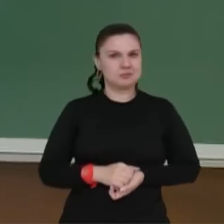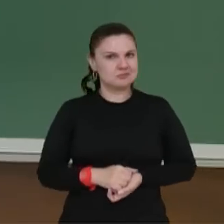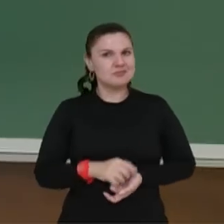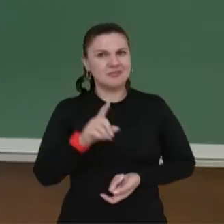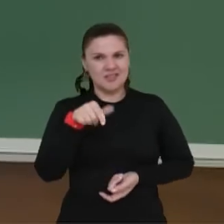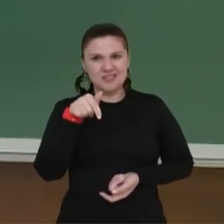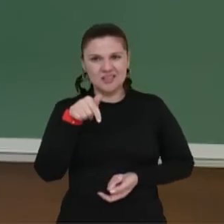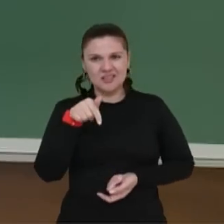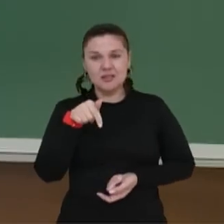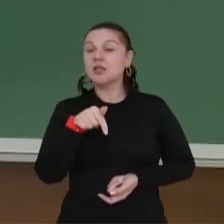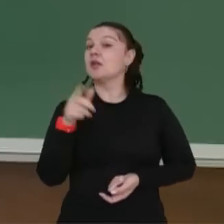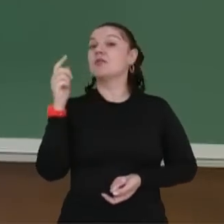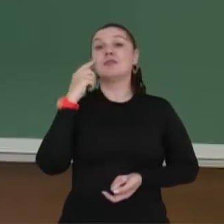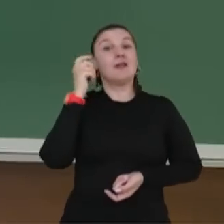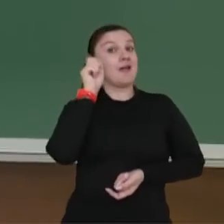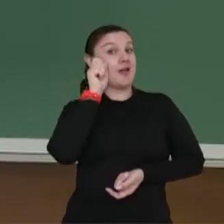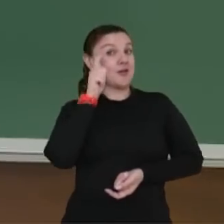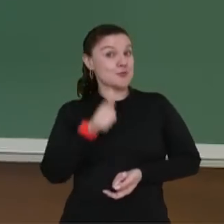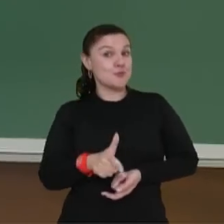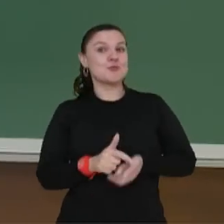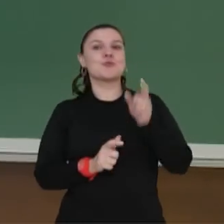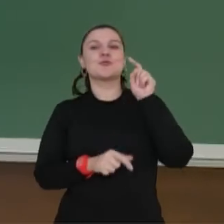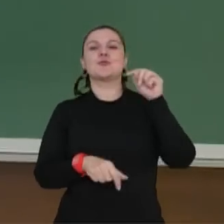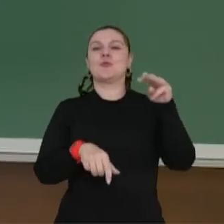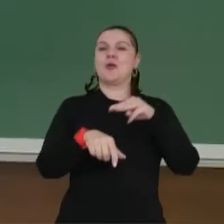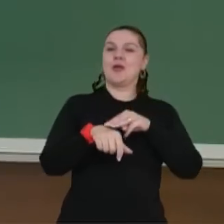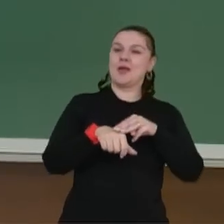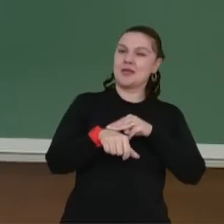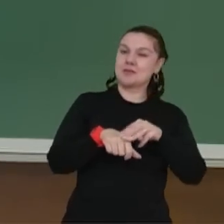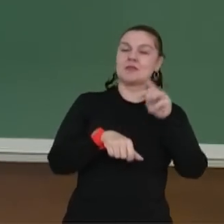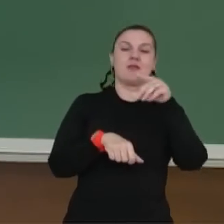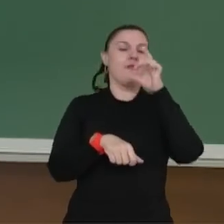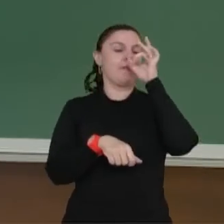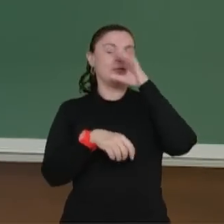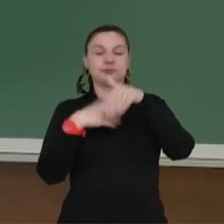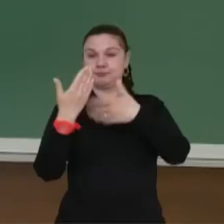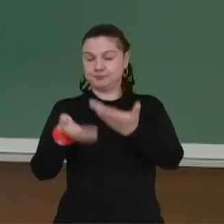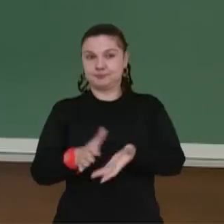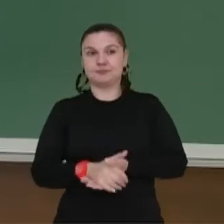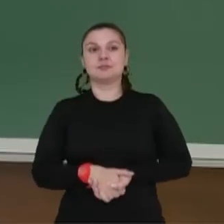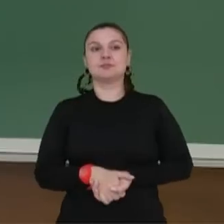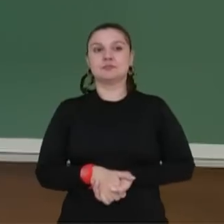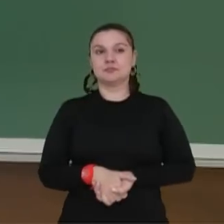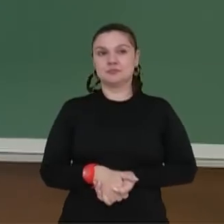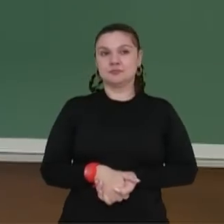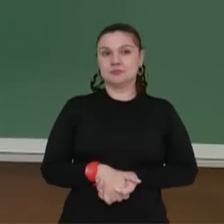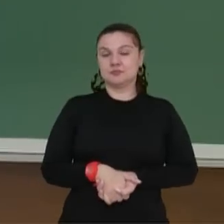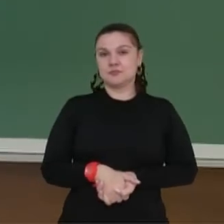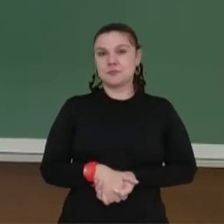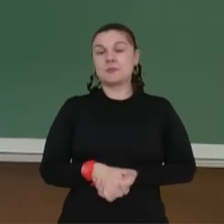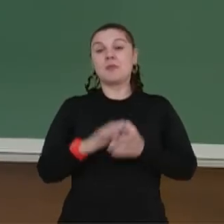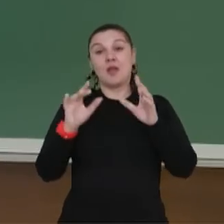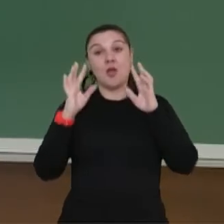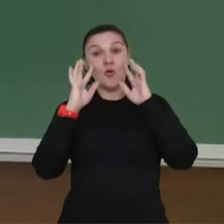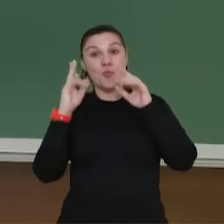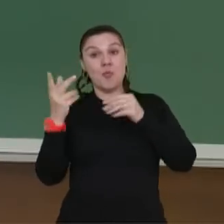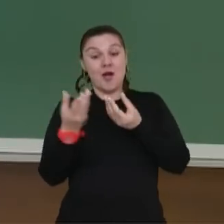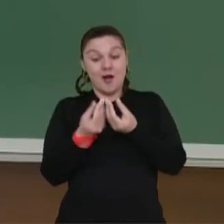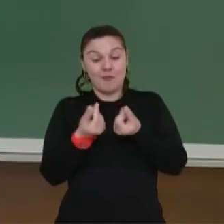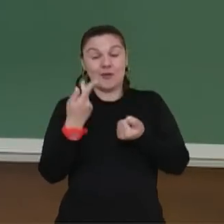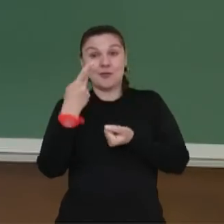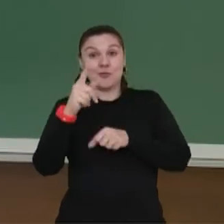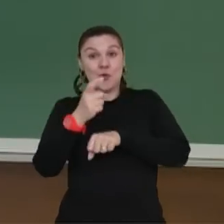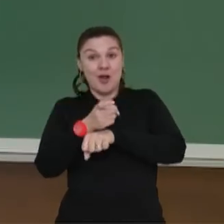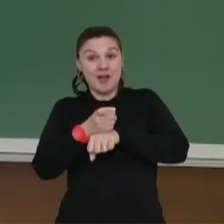Não é 7, né? É azul, é castanho, é esverdeado, enfim. né? Então é uma qualidade, mas não é